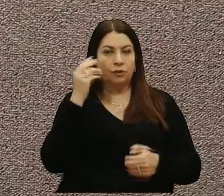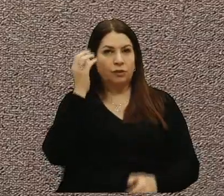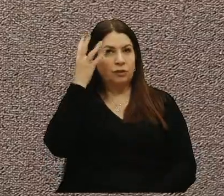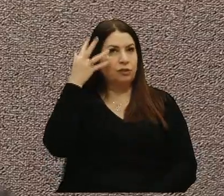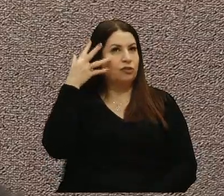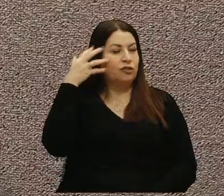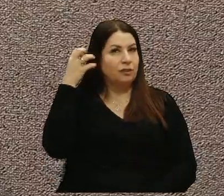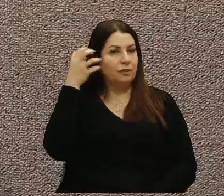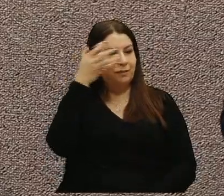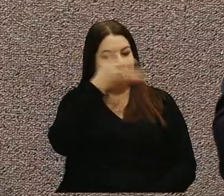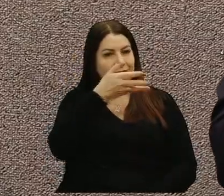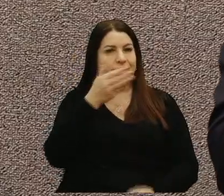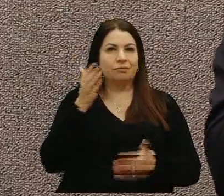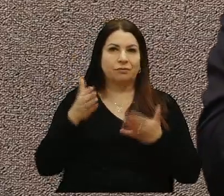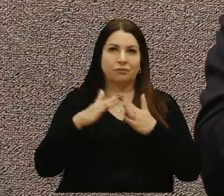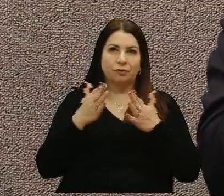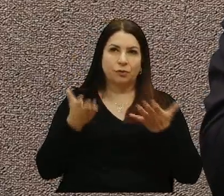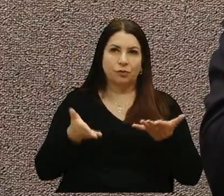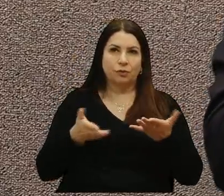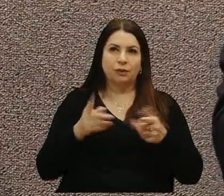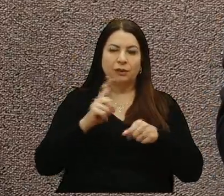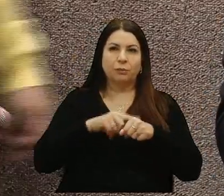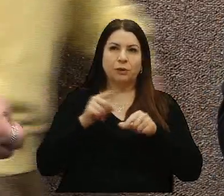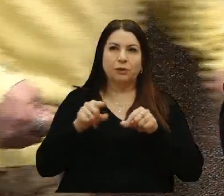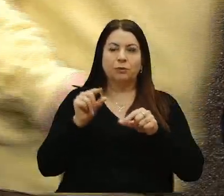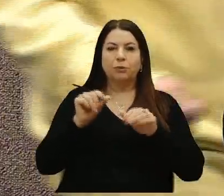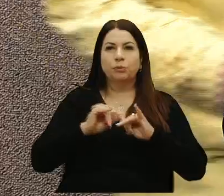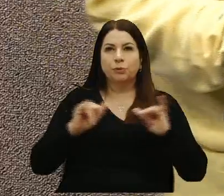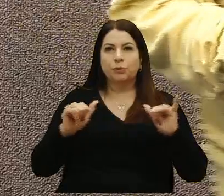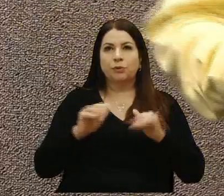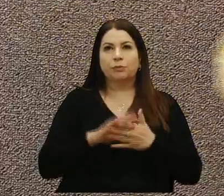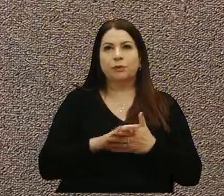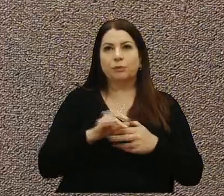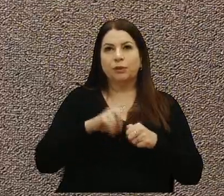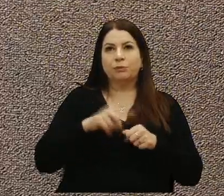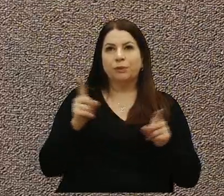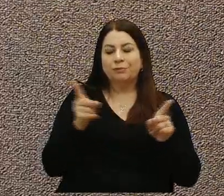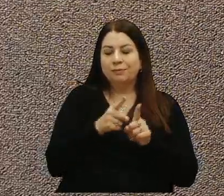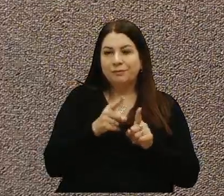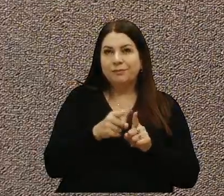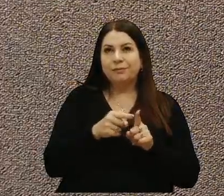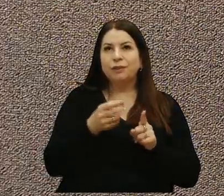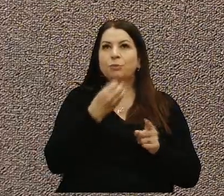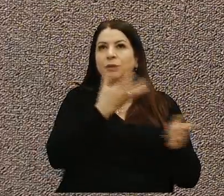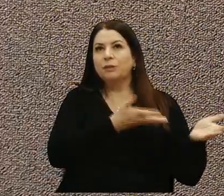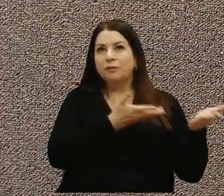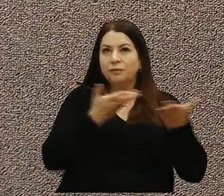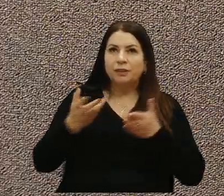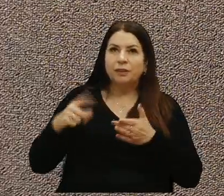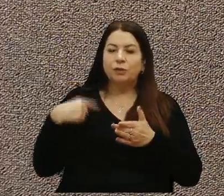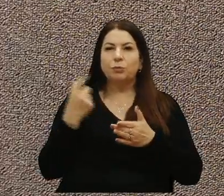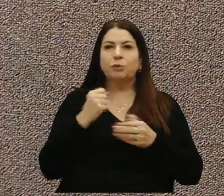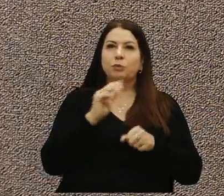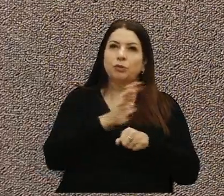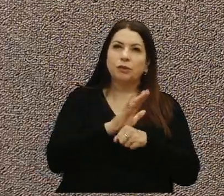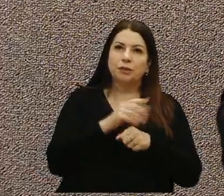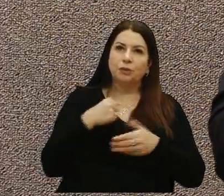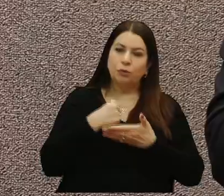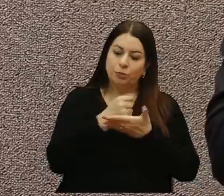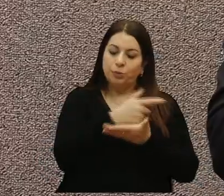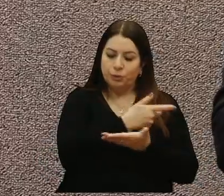que está chegando nessa casa hoje. Nós temos o espaço das pequenas comunicações, mas o tempo é curto. Seja bem-vindo, que nós pudermos ajudar, conte